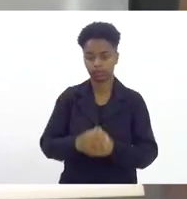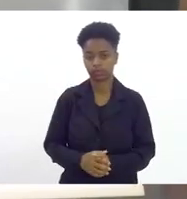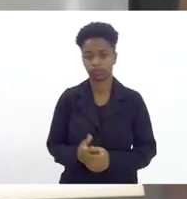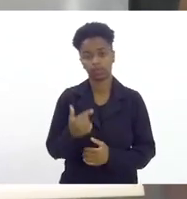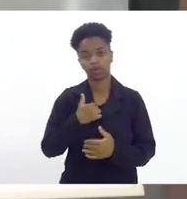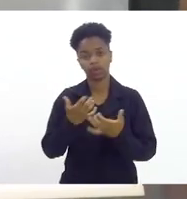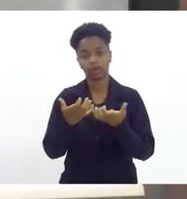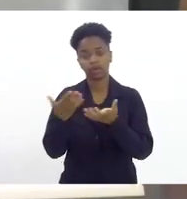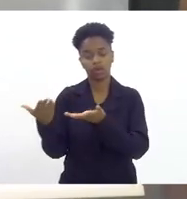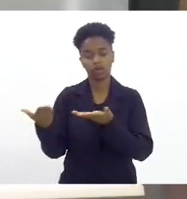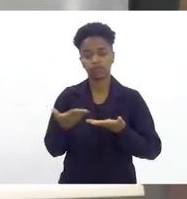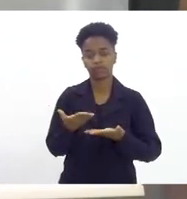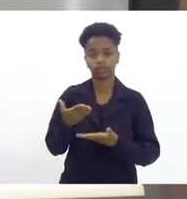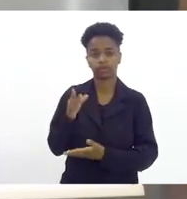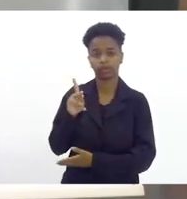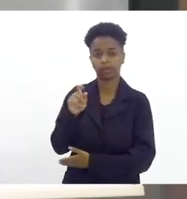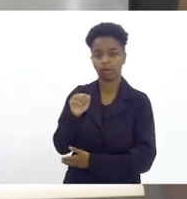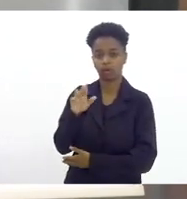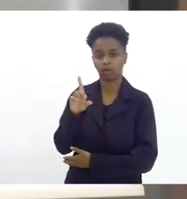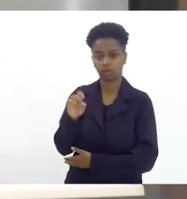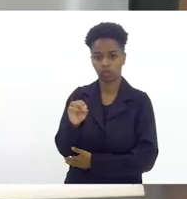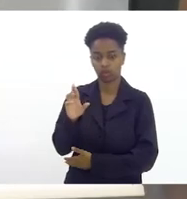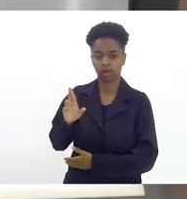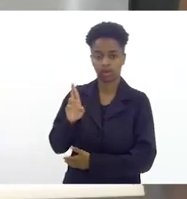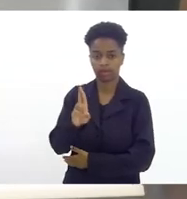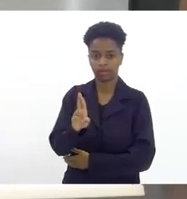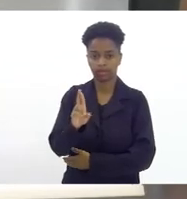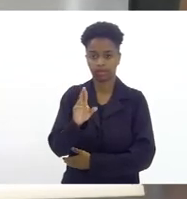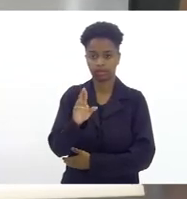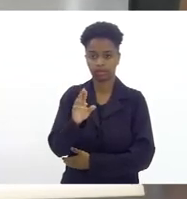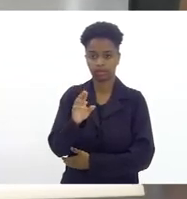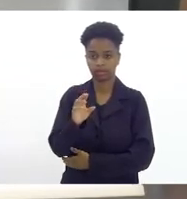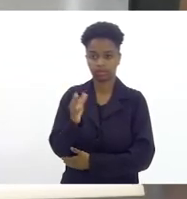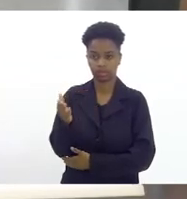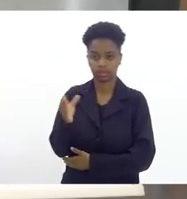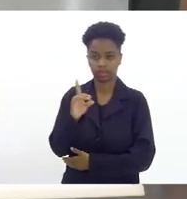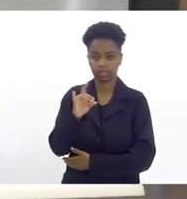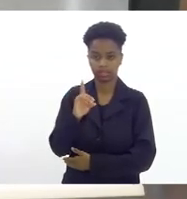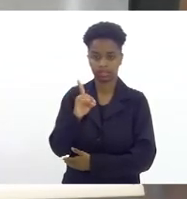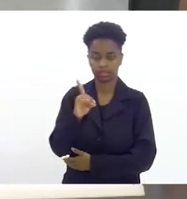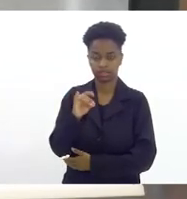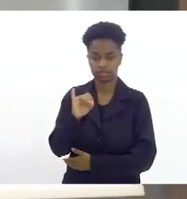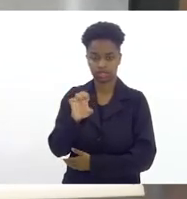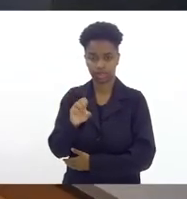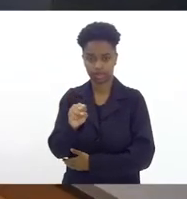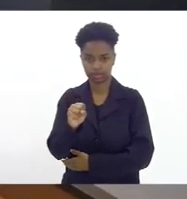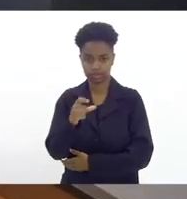de passar então a palavra para o Doutor Paulo representando diesel se encontra online